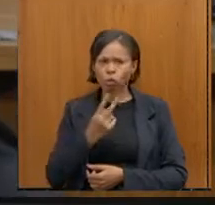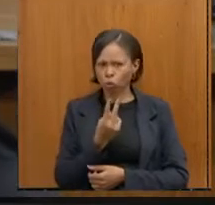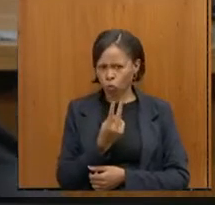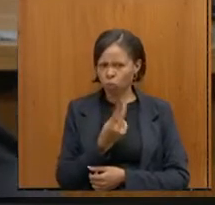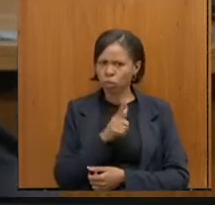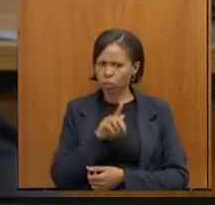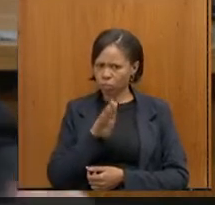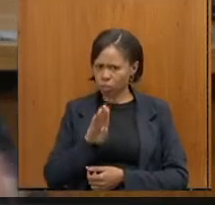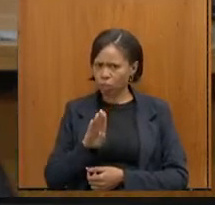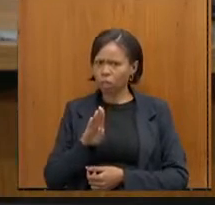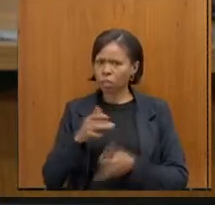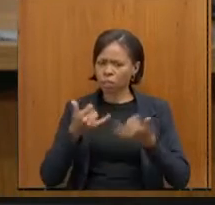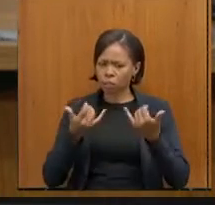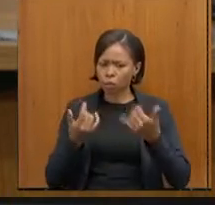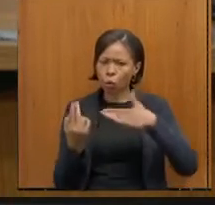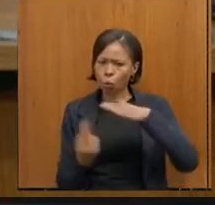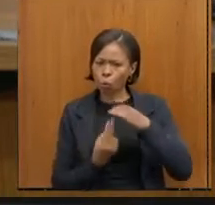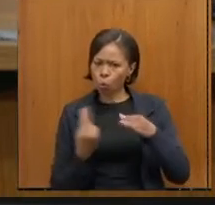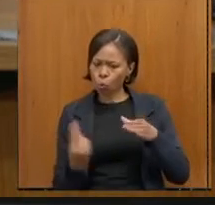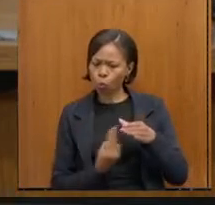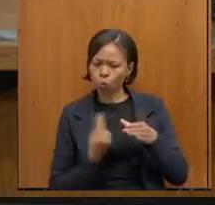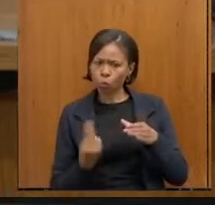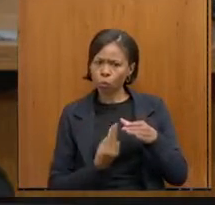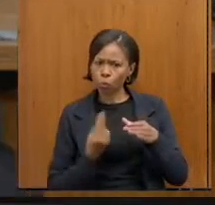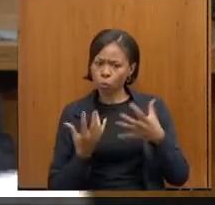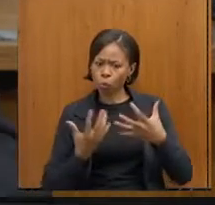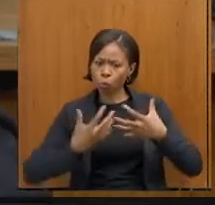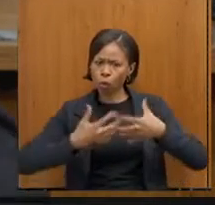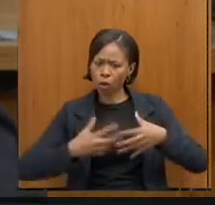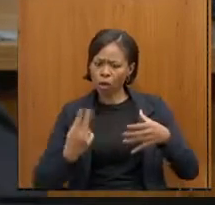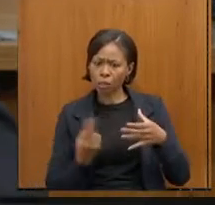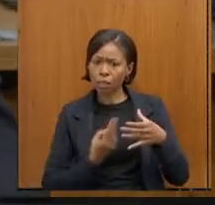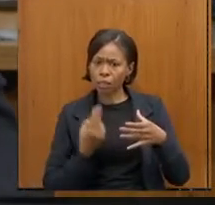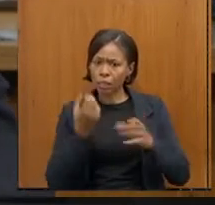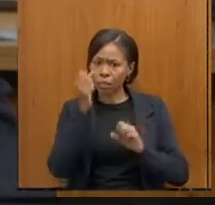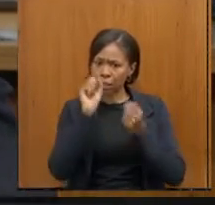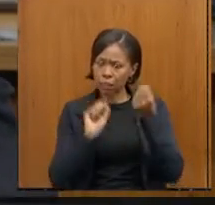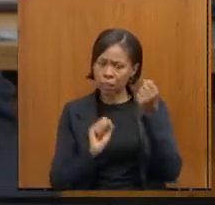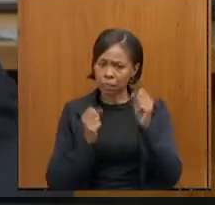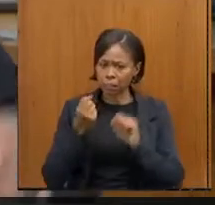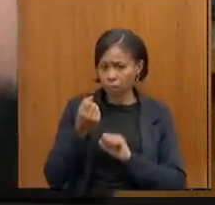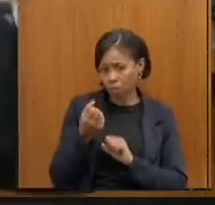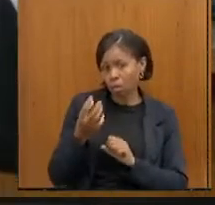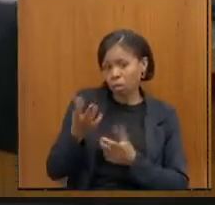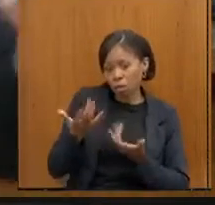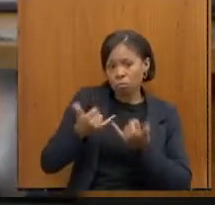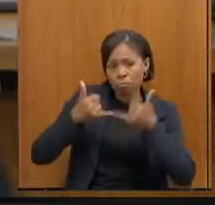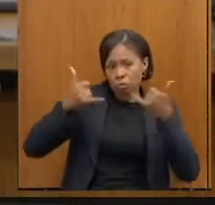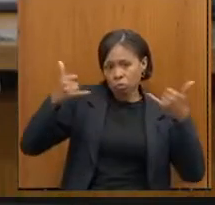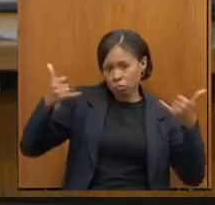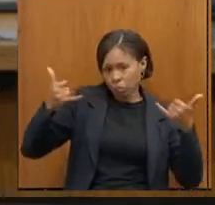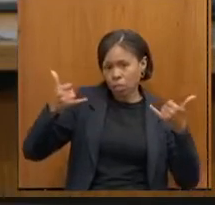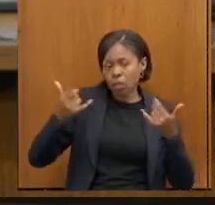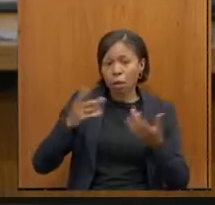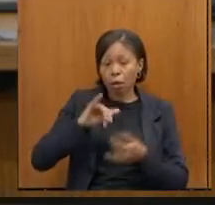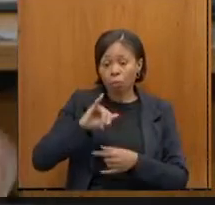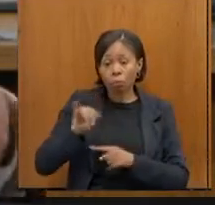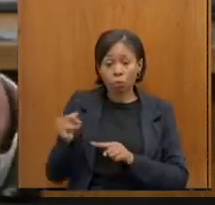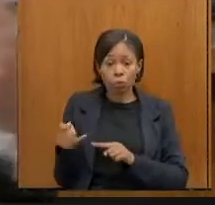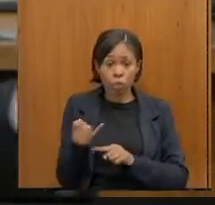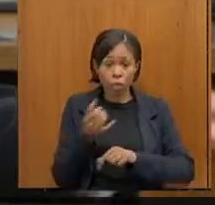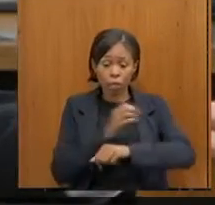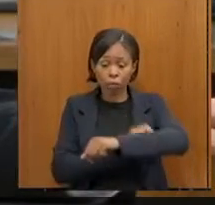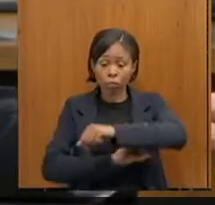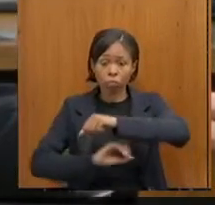aproveitando a construção desses desses gasodutos aqui é uma ótima combinação na entre o que a